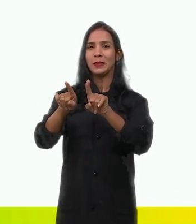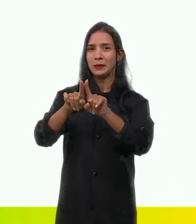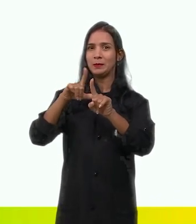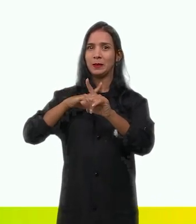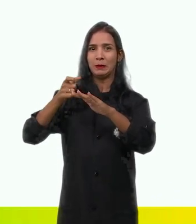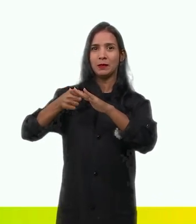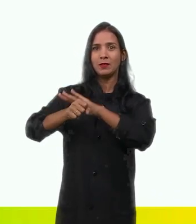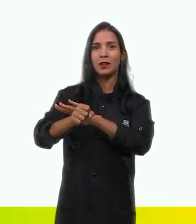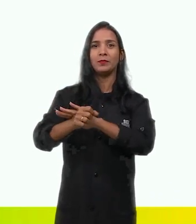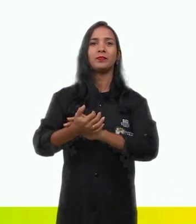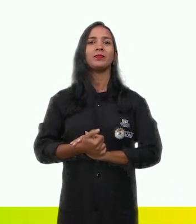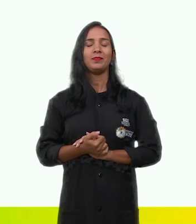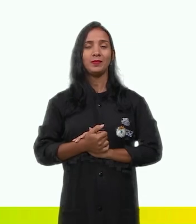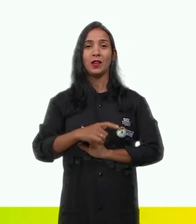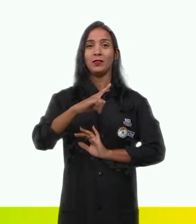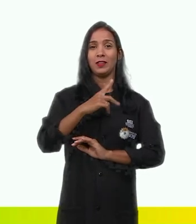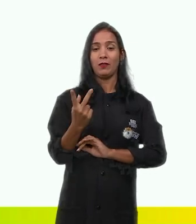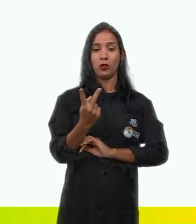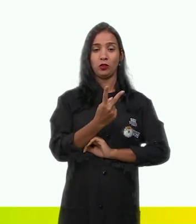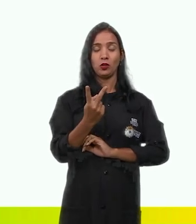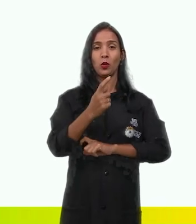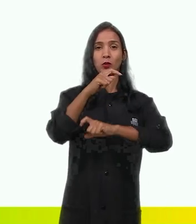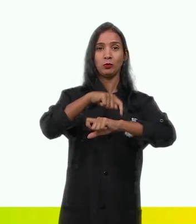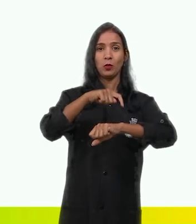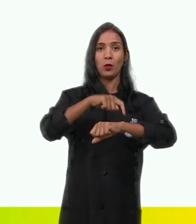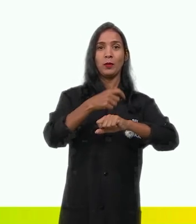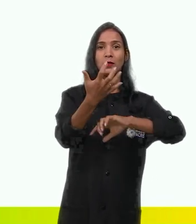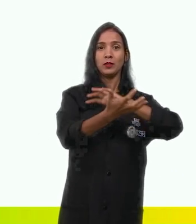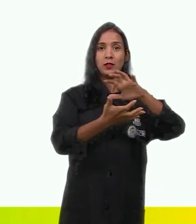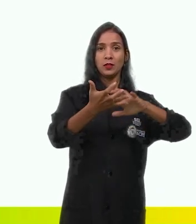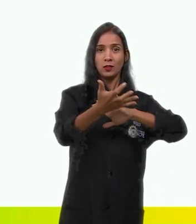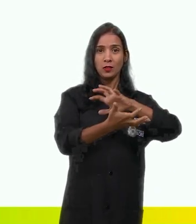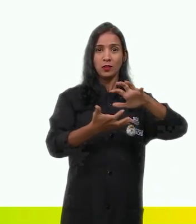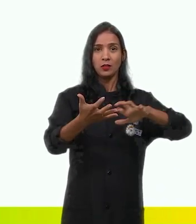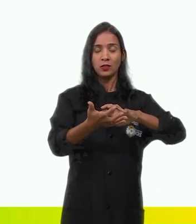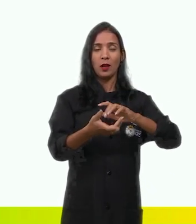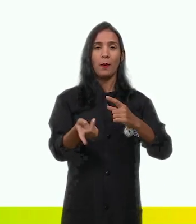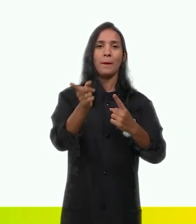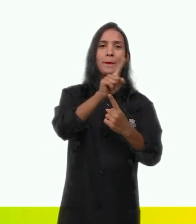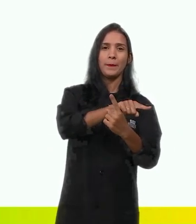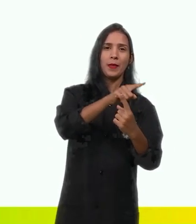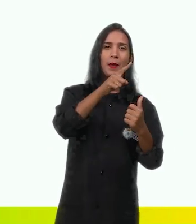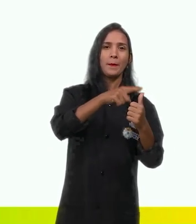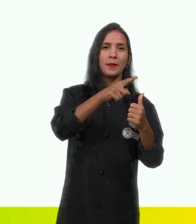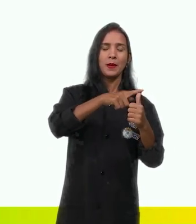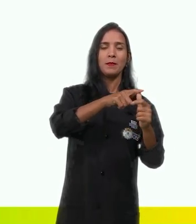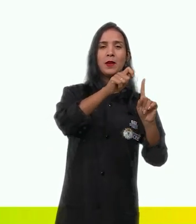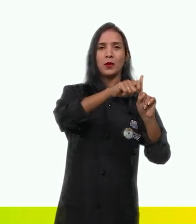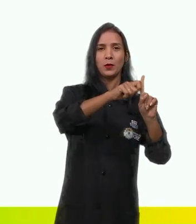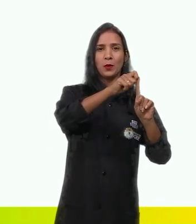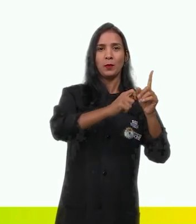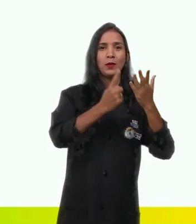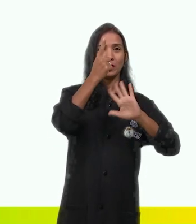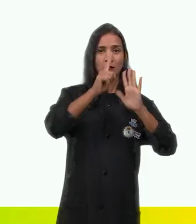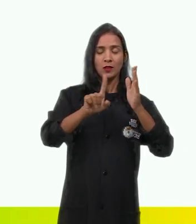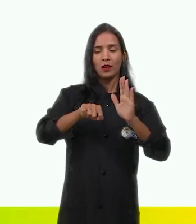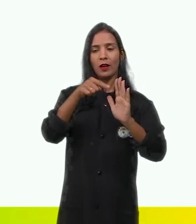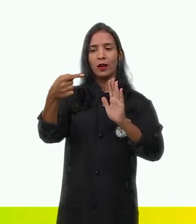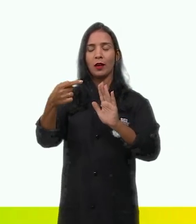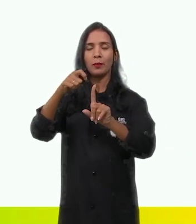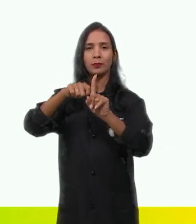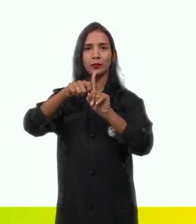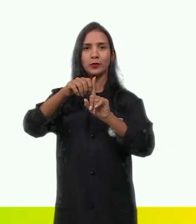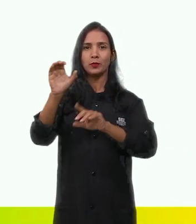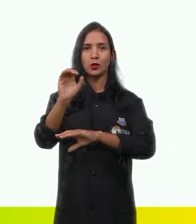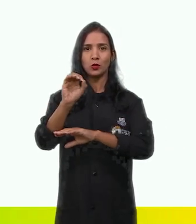Revolução de Outubro é conduzida pelos radicais bolcheviques, sob o comando de Lenin. Ok, pessoal?